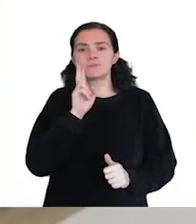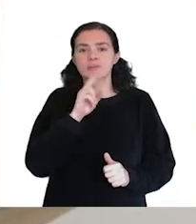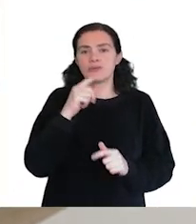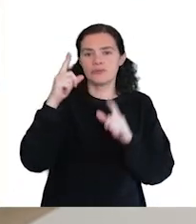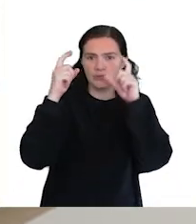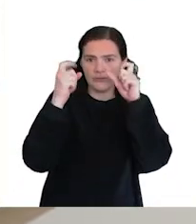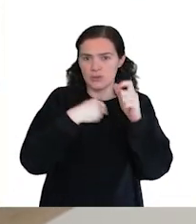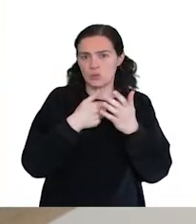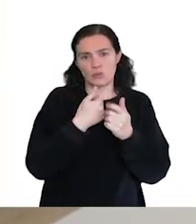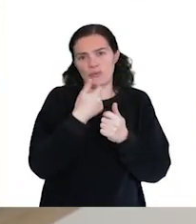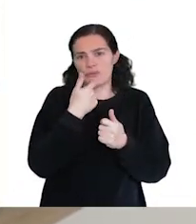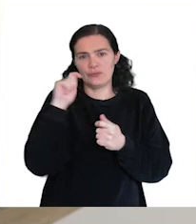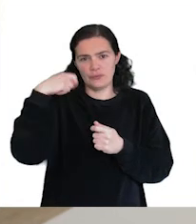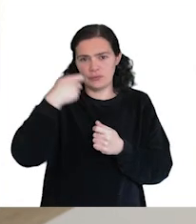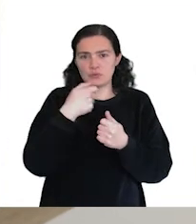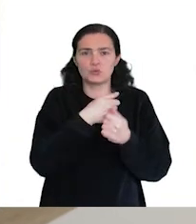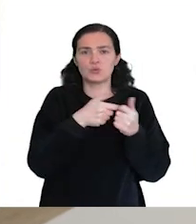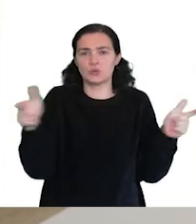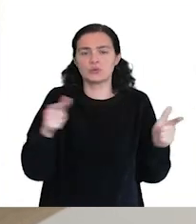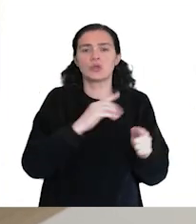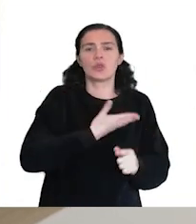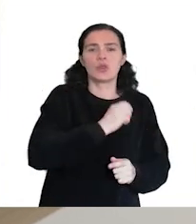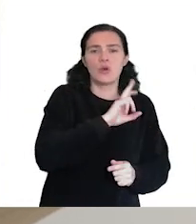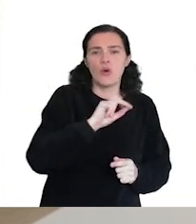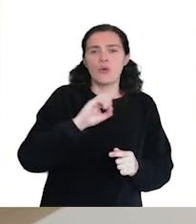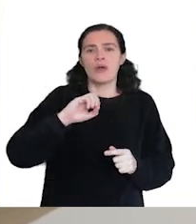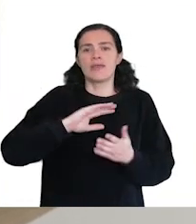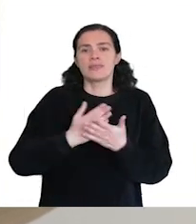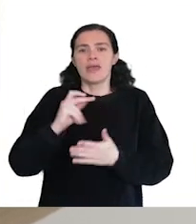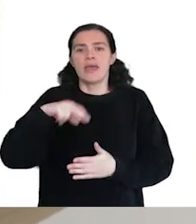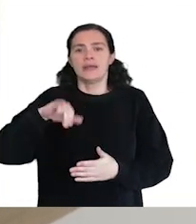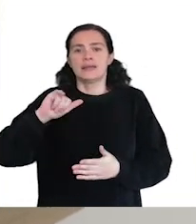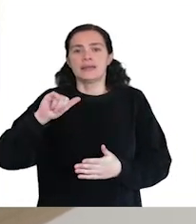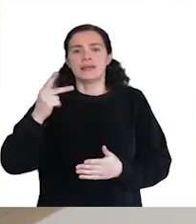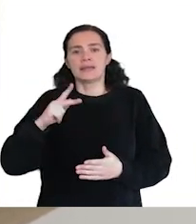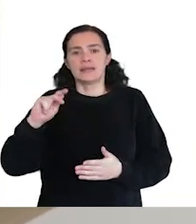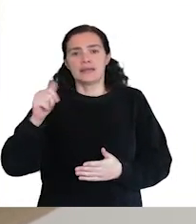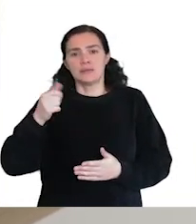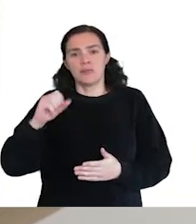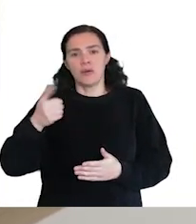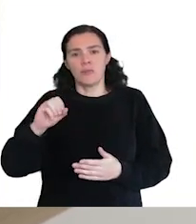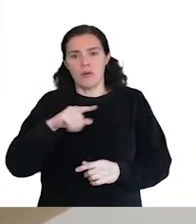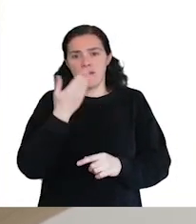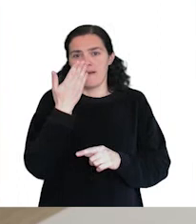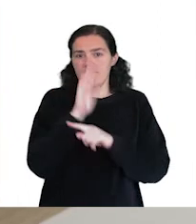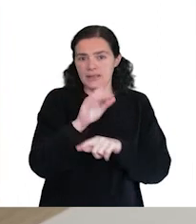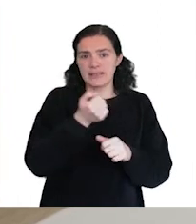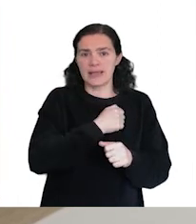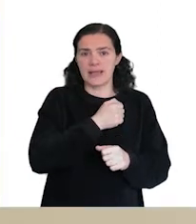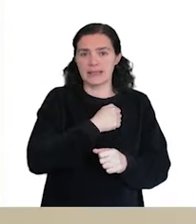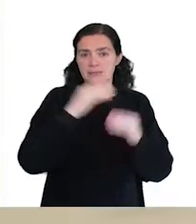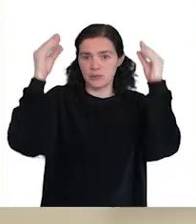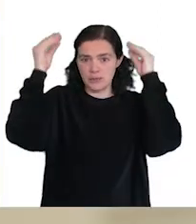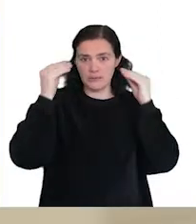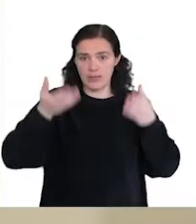de todos os filmes, desde o Dorfana Fluvial até ao Aniki Bobó, em frente à casa onde Manuel de Oliveira nasceu,